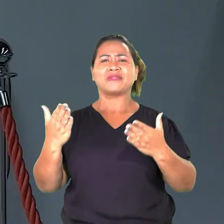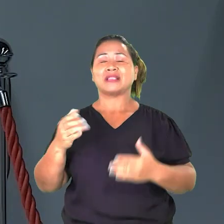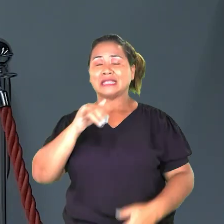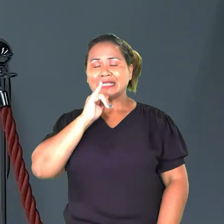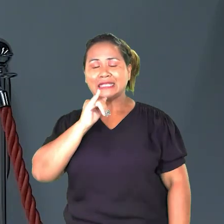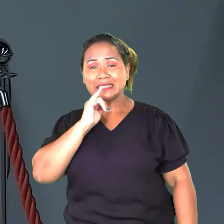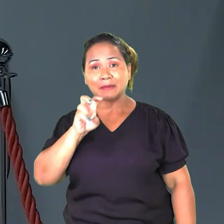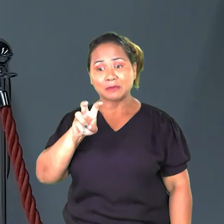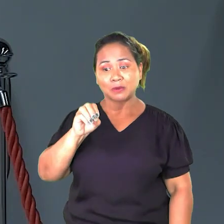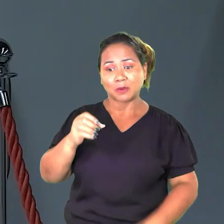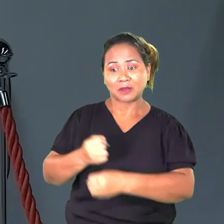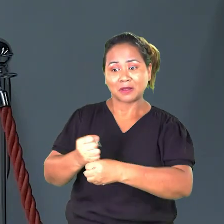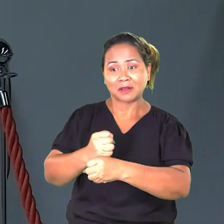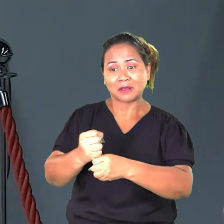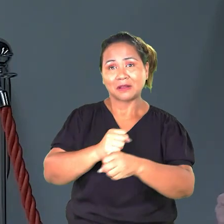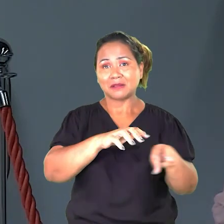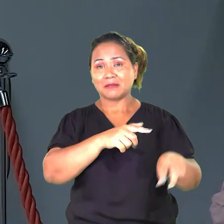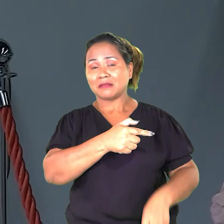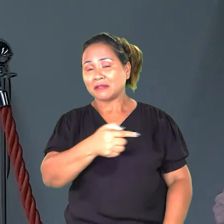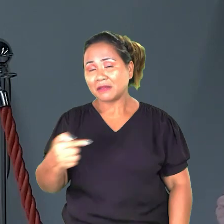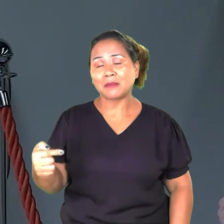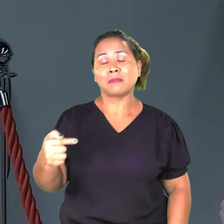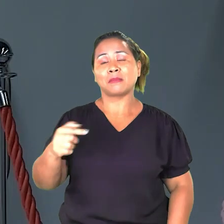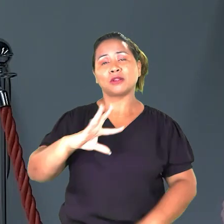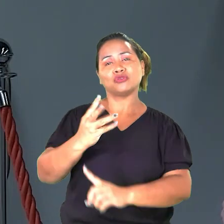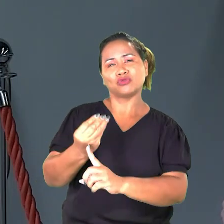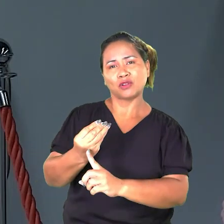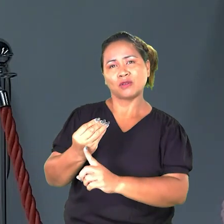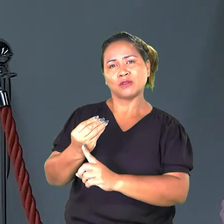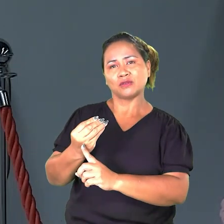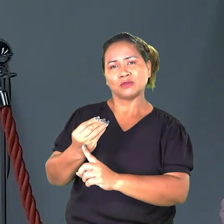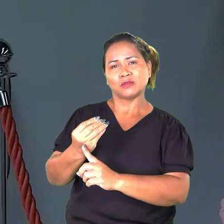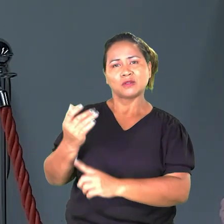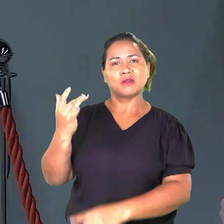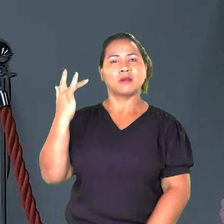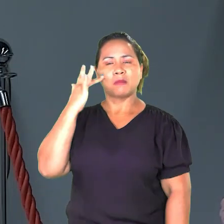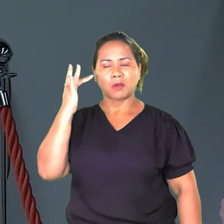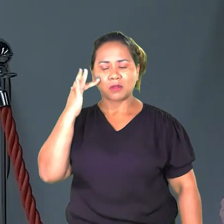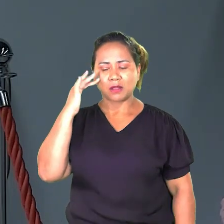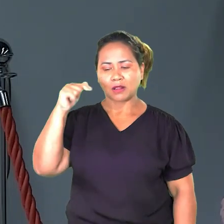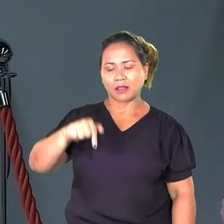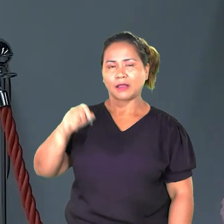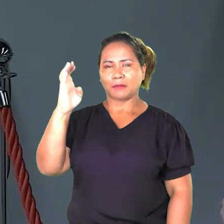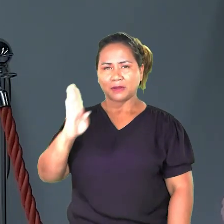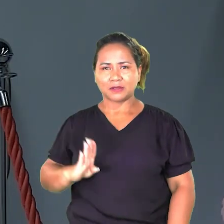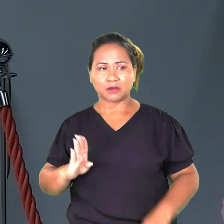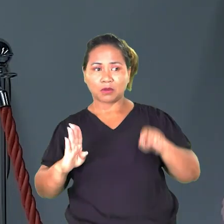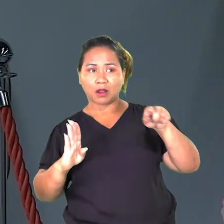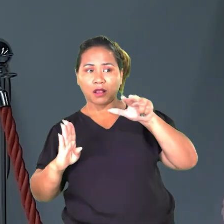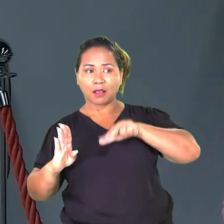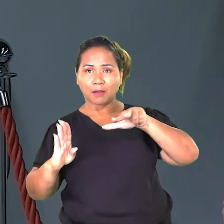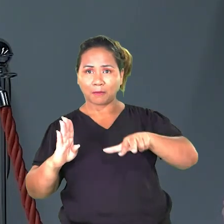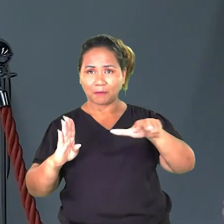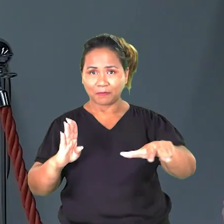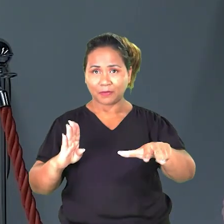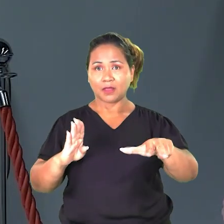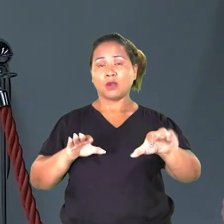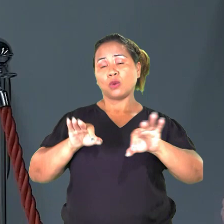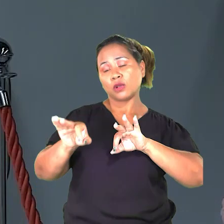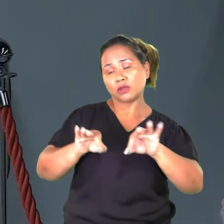indeléveis. Promoveu grandes ações comemorativas dos 50 anos da Semana de Arte Moderna, tanto no Brasil como em